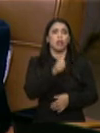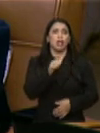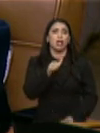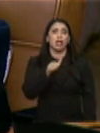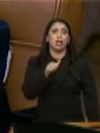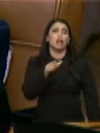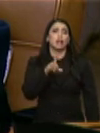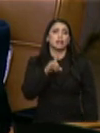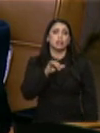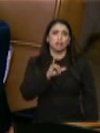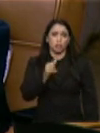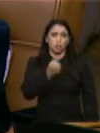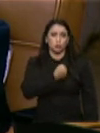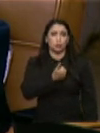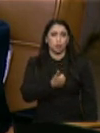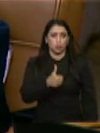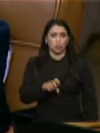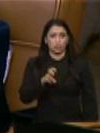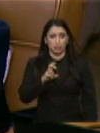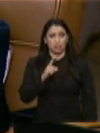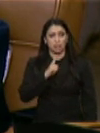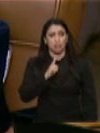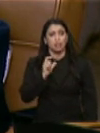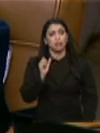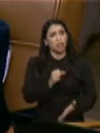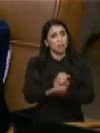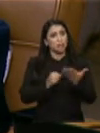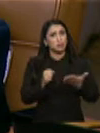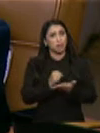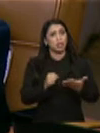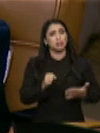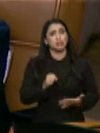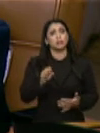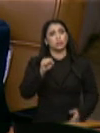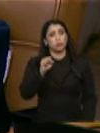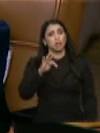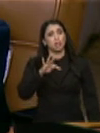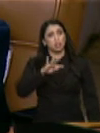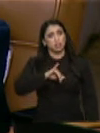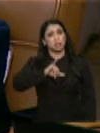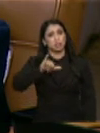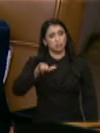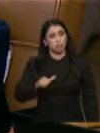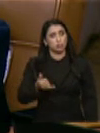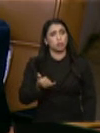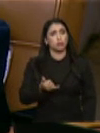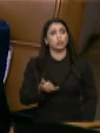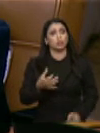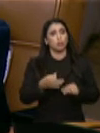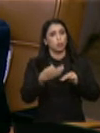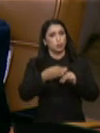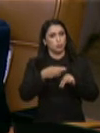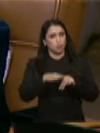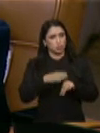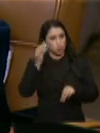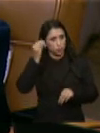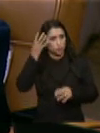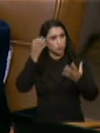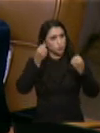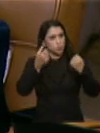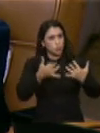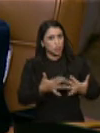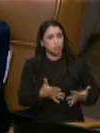encontra amparo em inúmeras decisões do Superior Tribunal de Justiça, como agora evidenciou o ministro Luiz Fux,